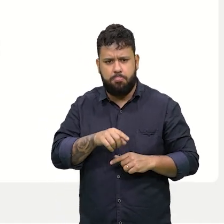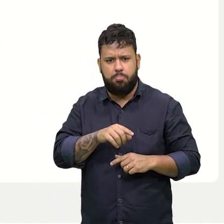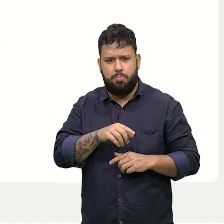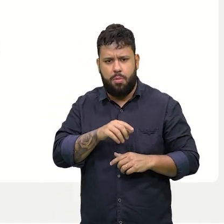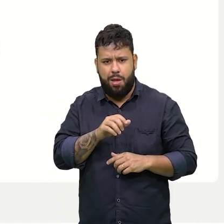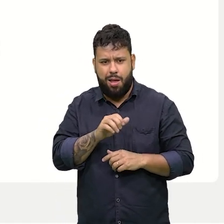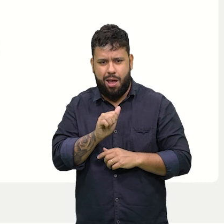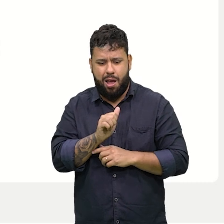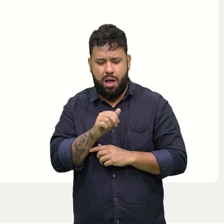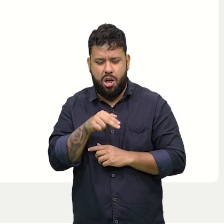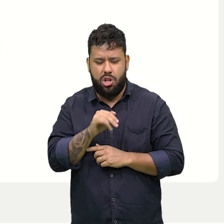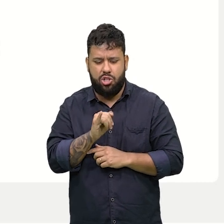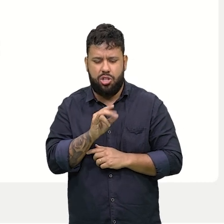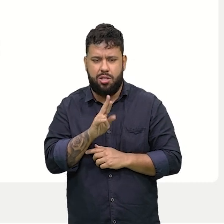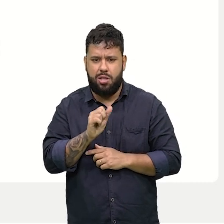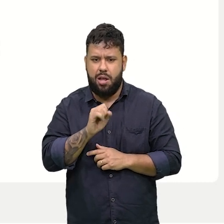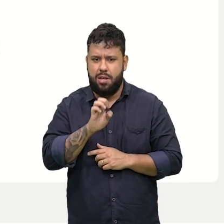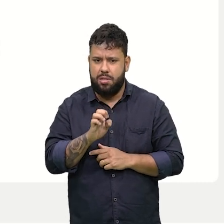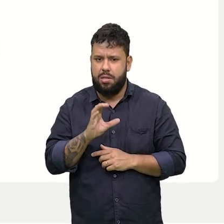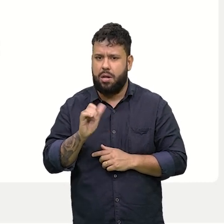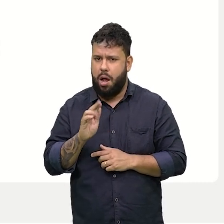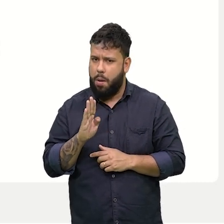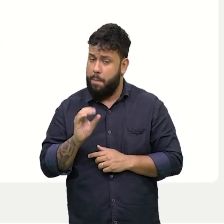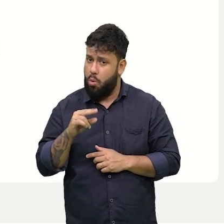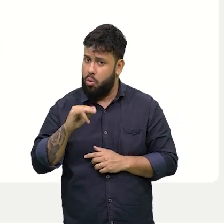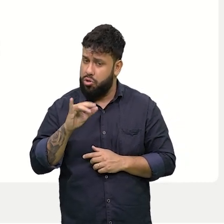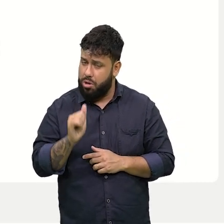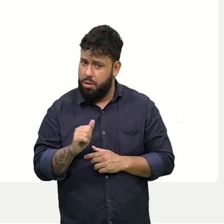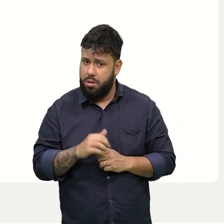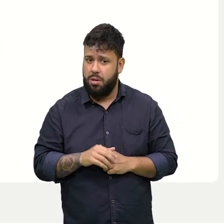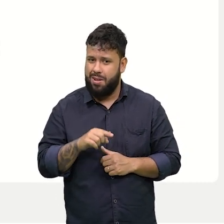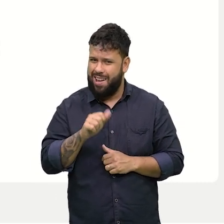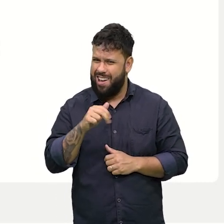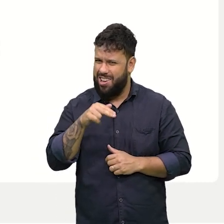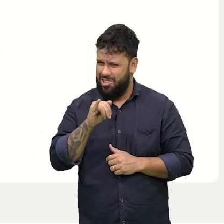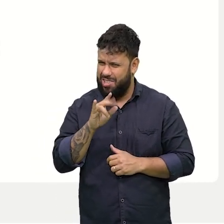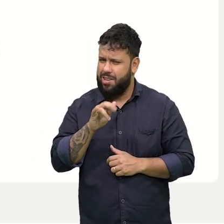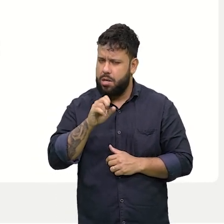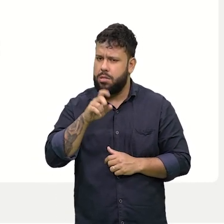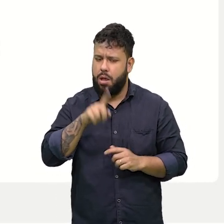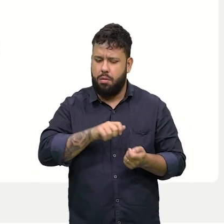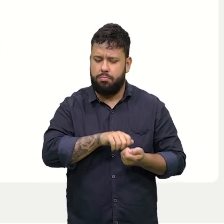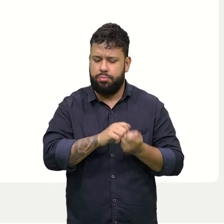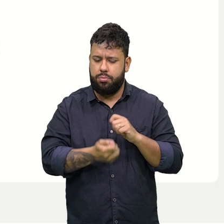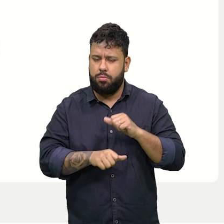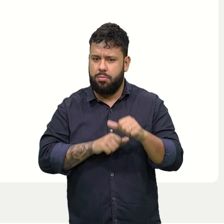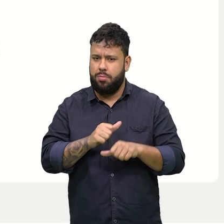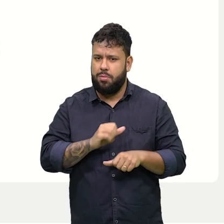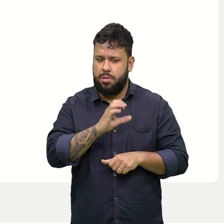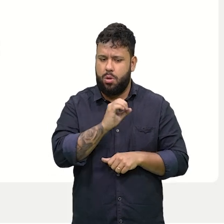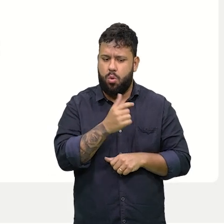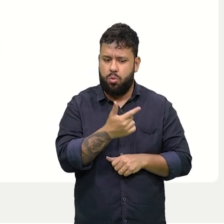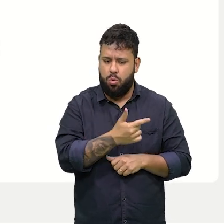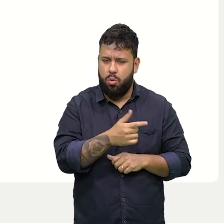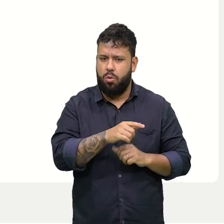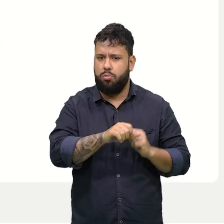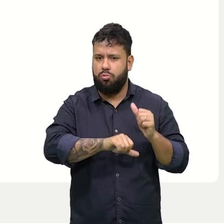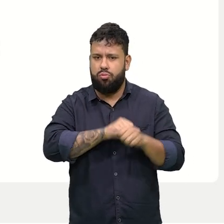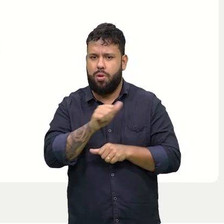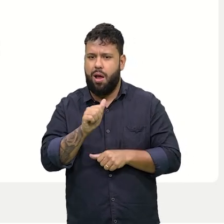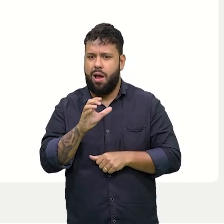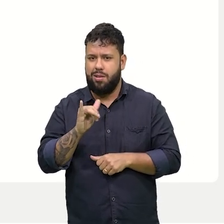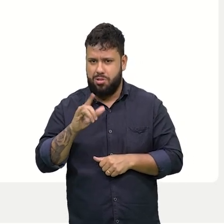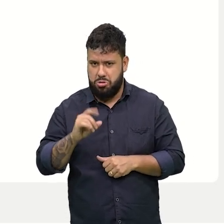anidrase carbônica. A anidrase carbônica é a enzima, né, que transforma ali gás carbônico e água em